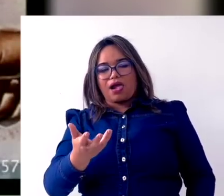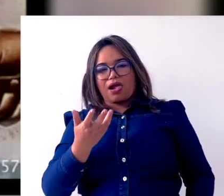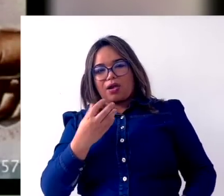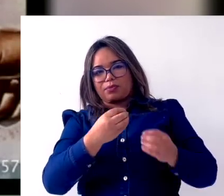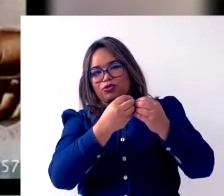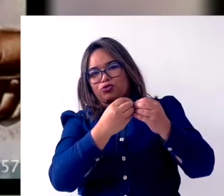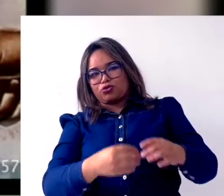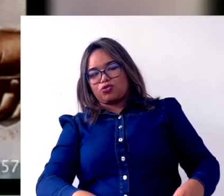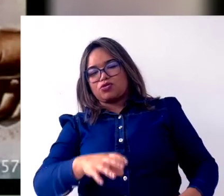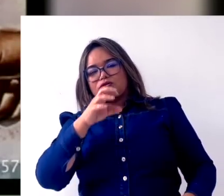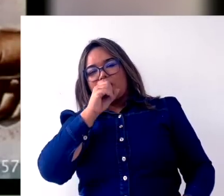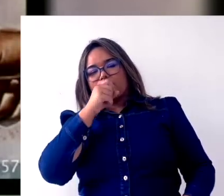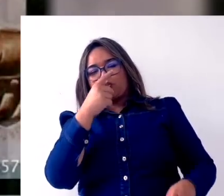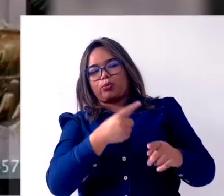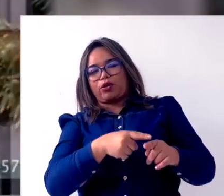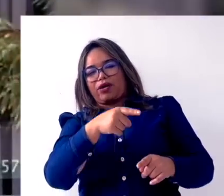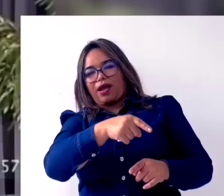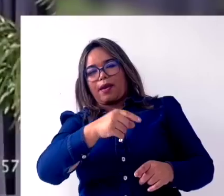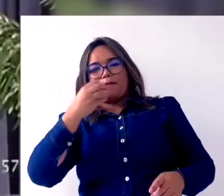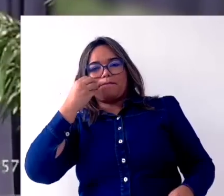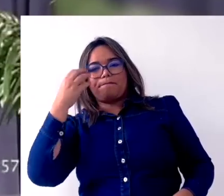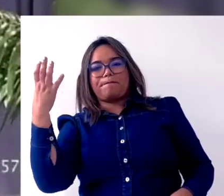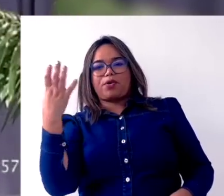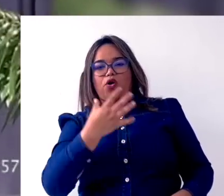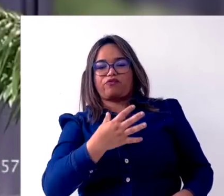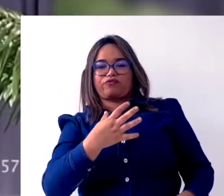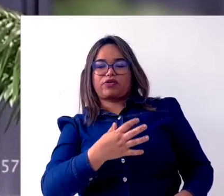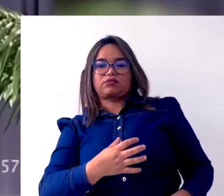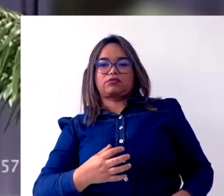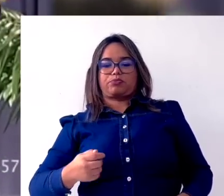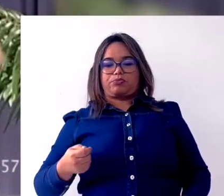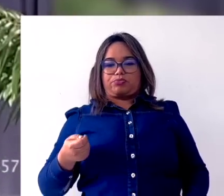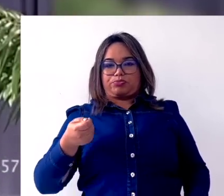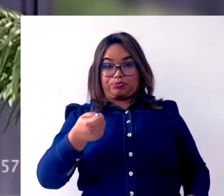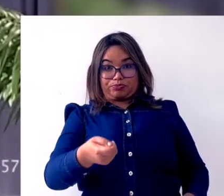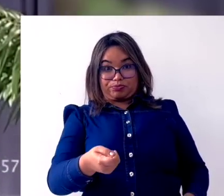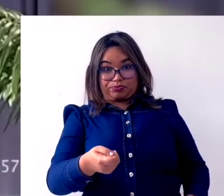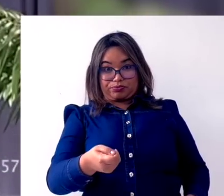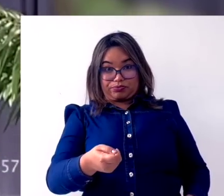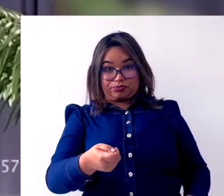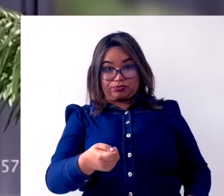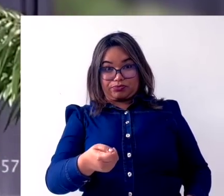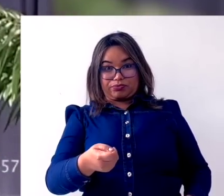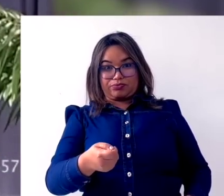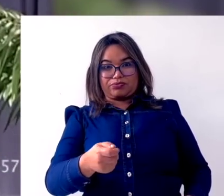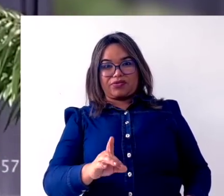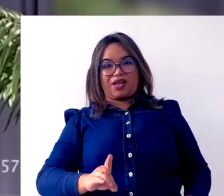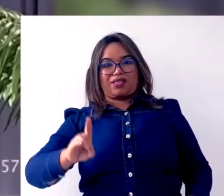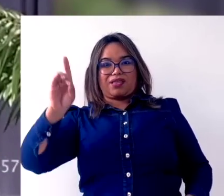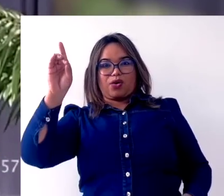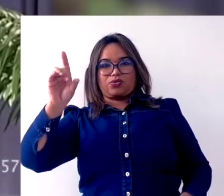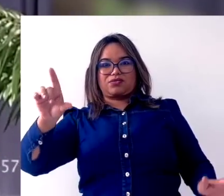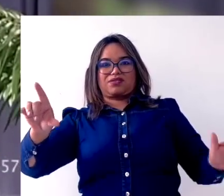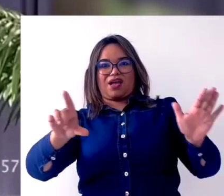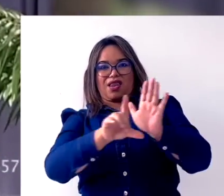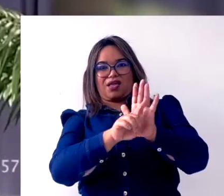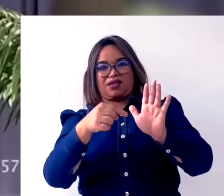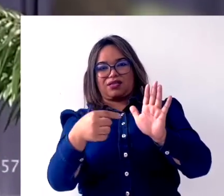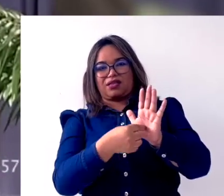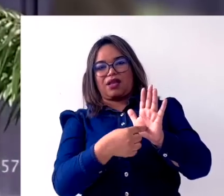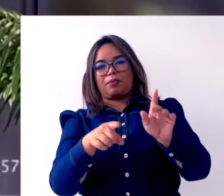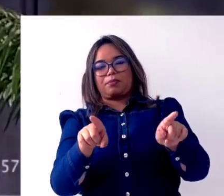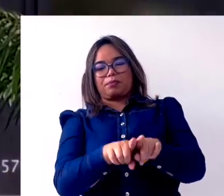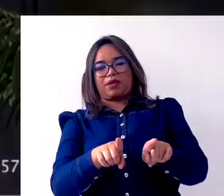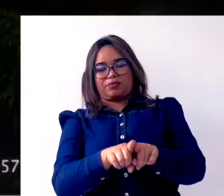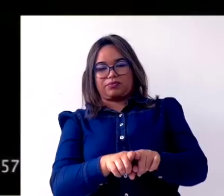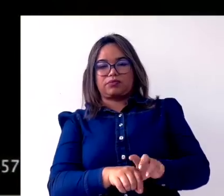selo da lei de Deus. É a marca da autoridade que torna válida toda a lei. Lembram-se de